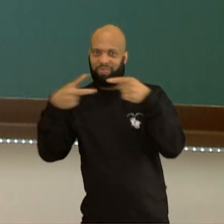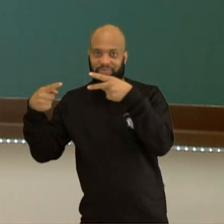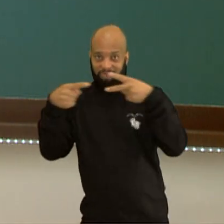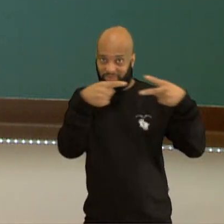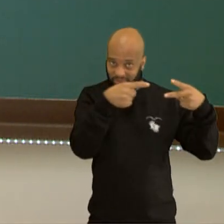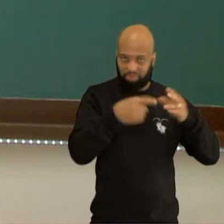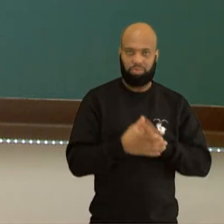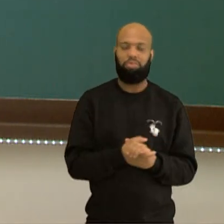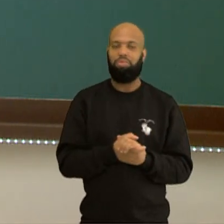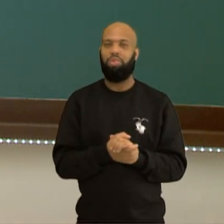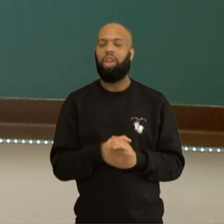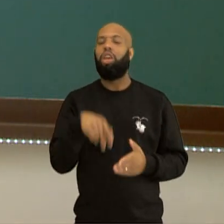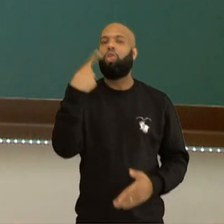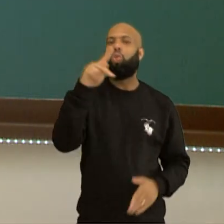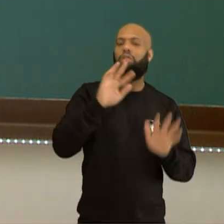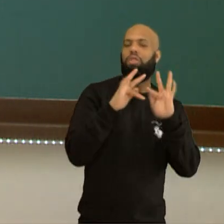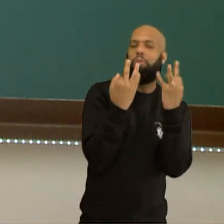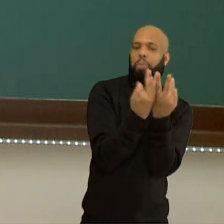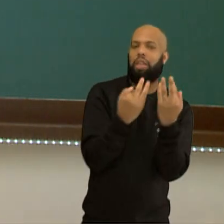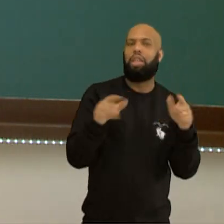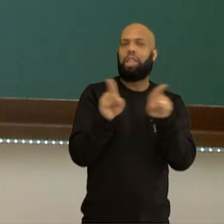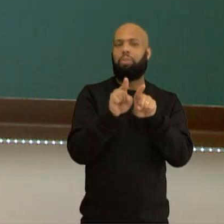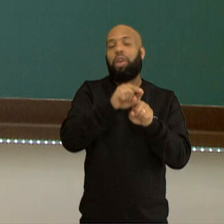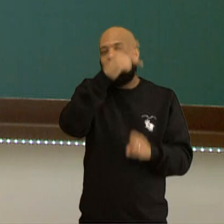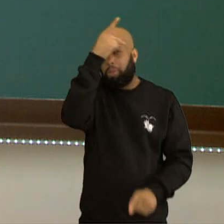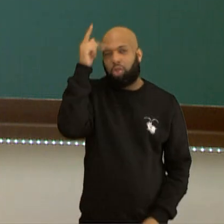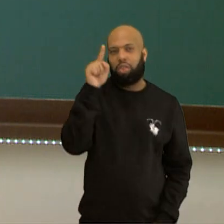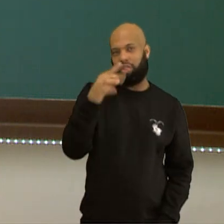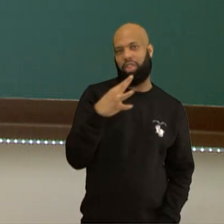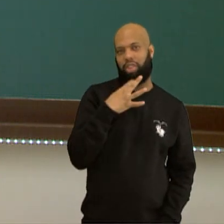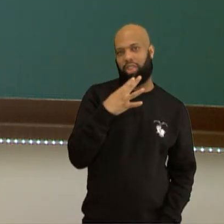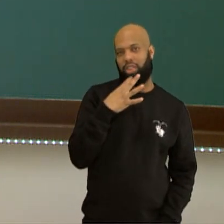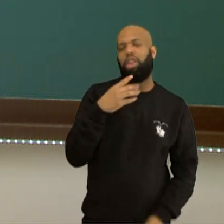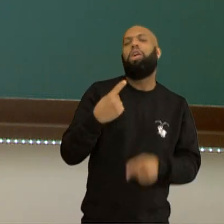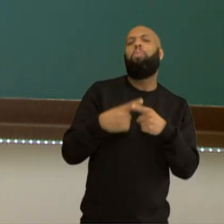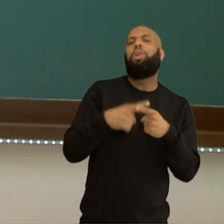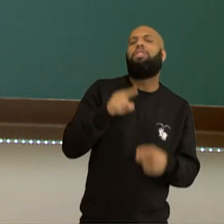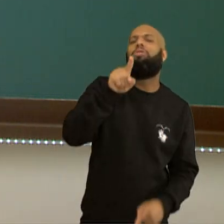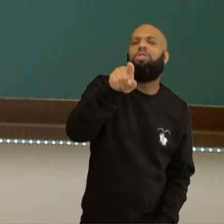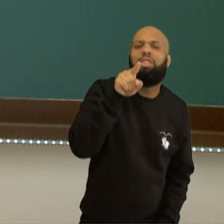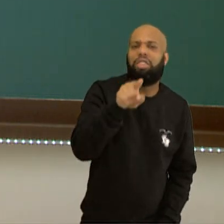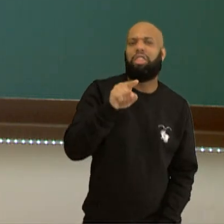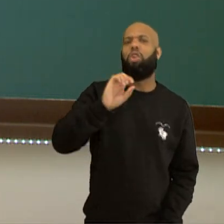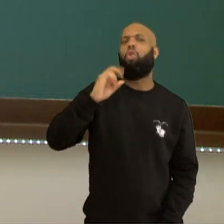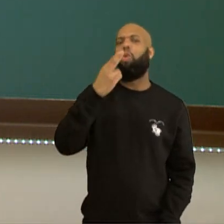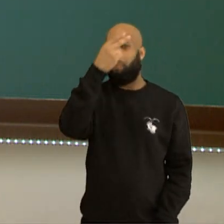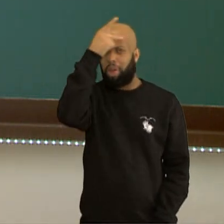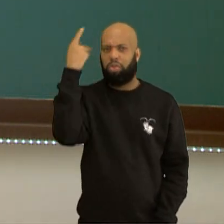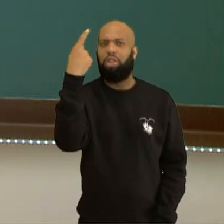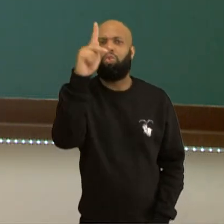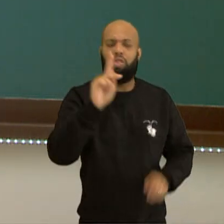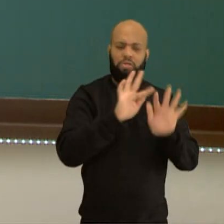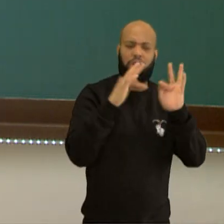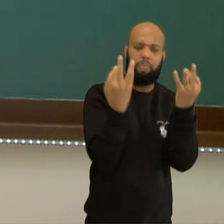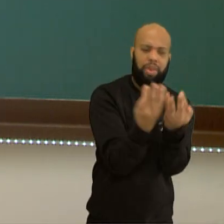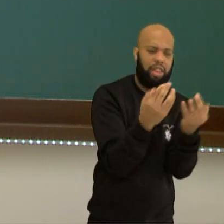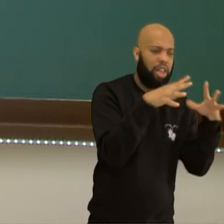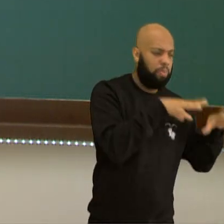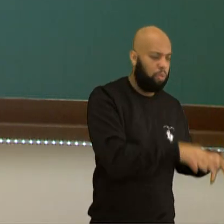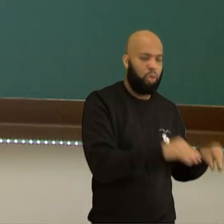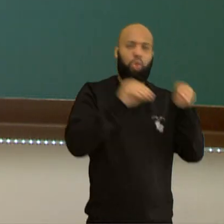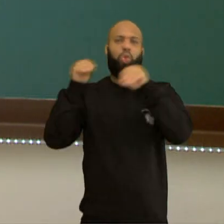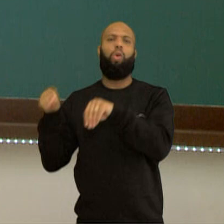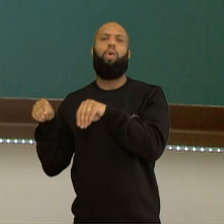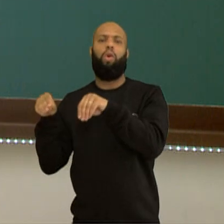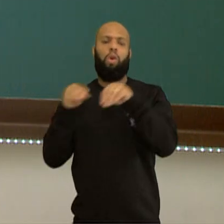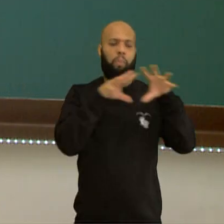algum conhecido? E por que você, de repente, ou a tua família, ou alguém que você conhece, mudou de um lugar para o